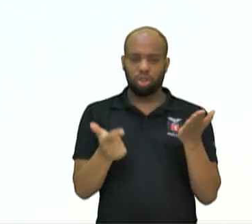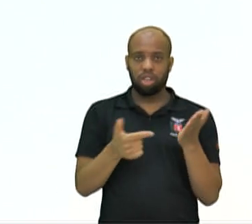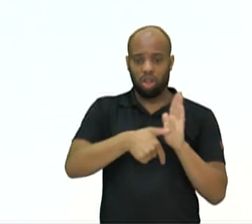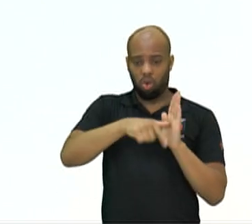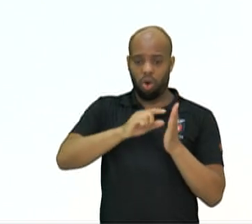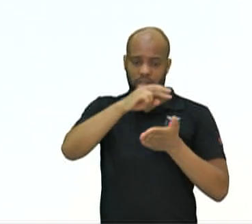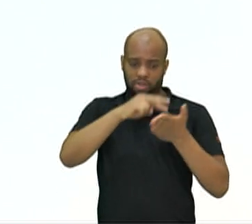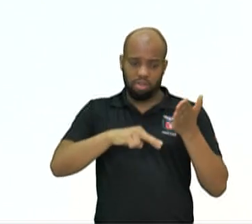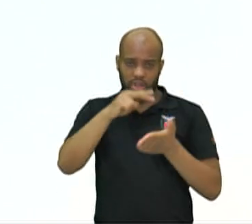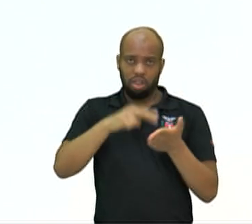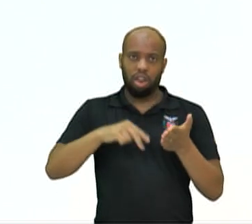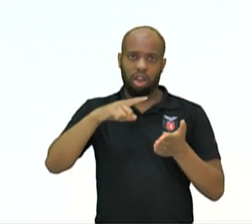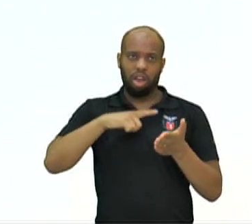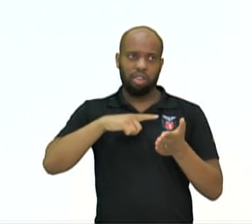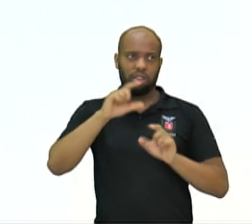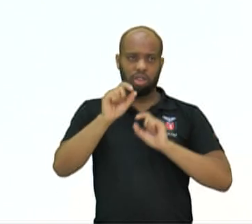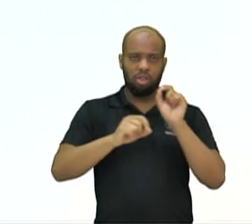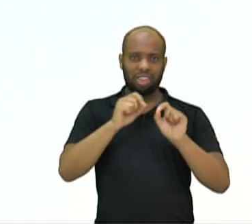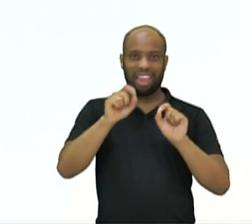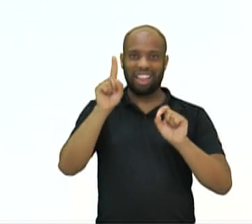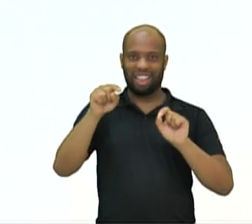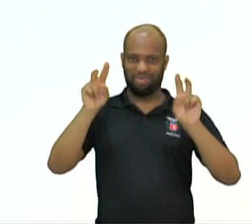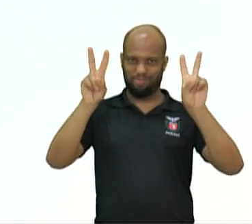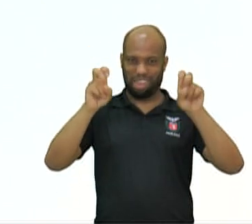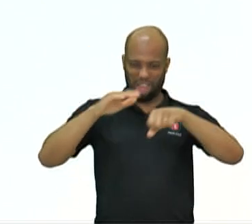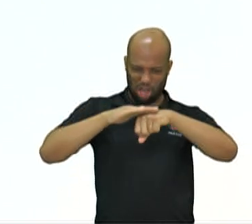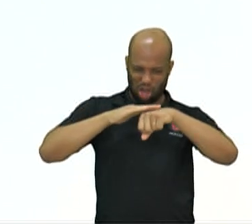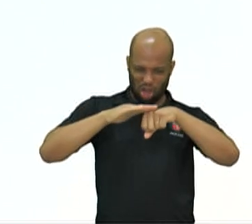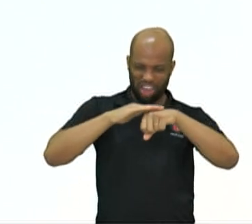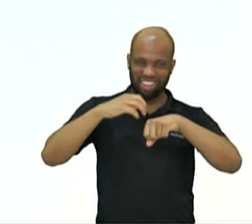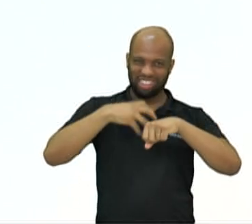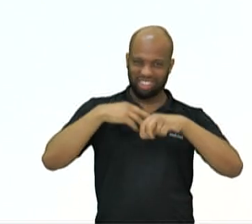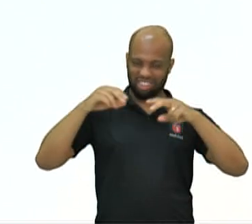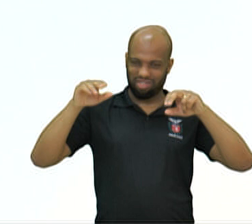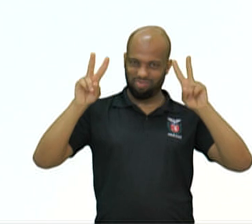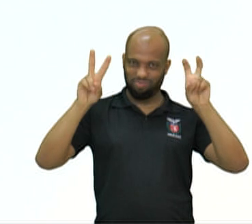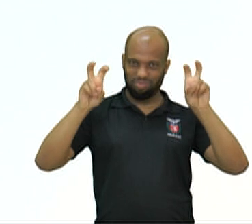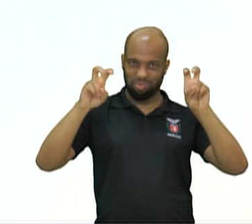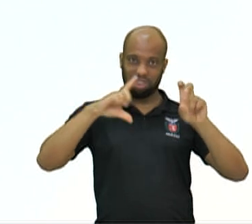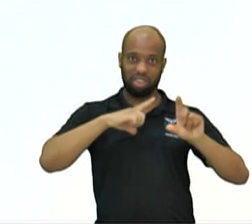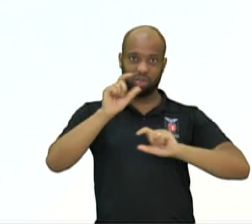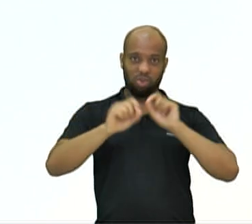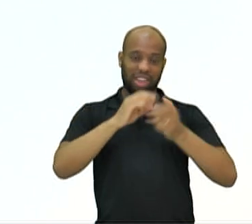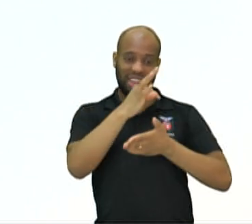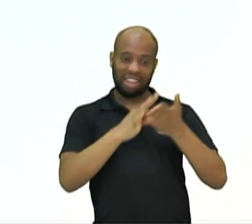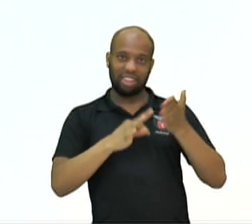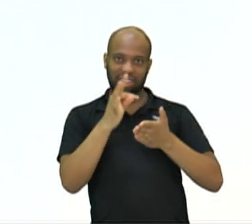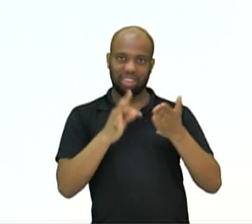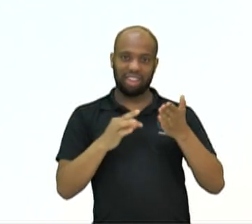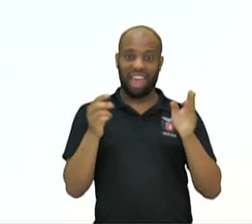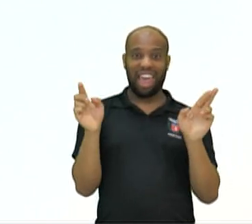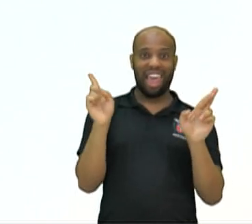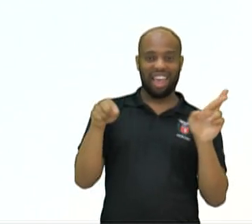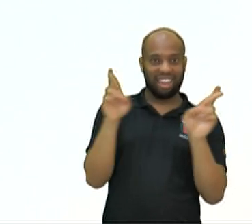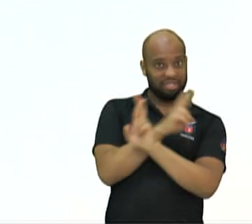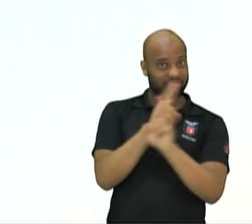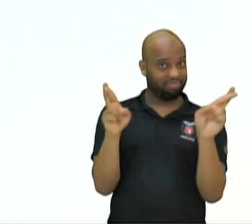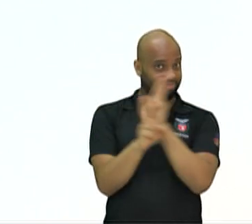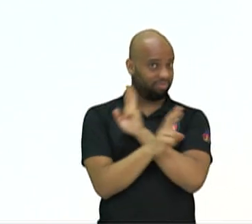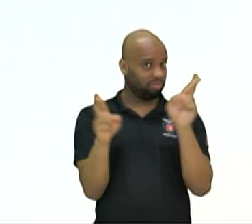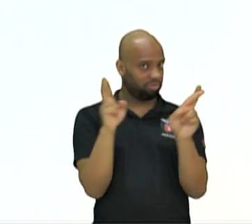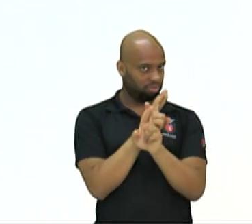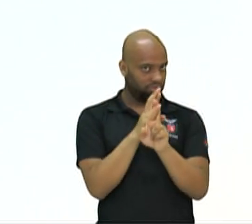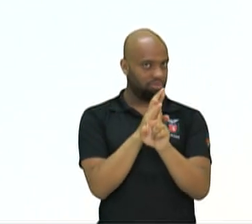lemos conversa, entre aspas, né, com os textos da obra As Aventuras de